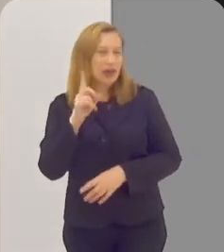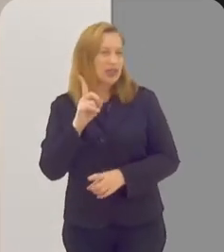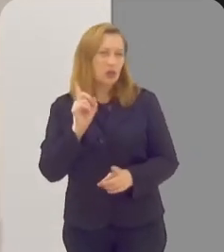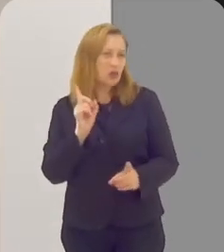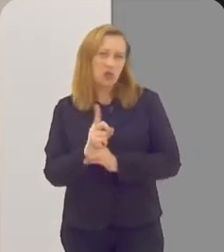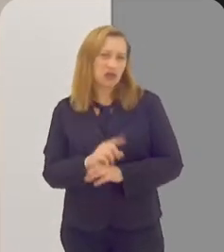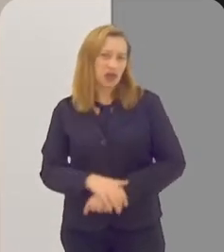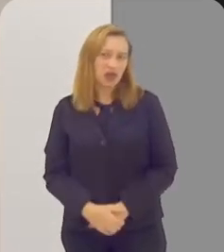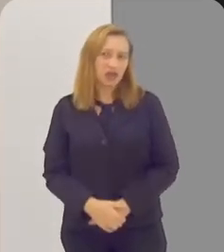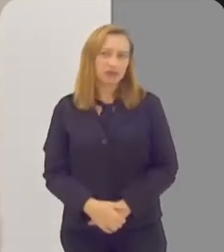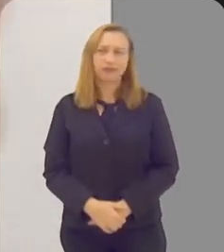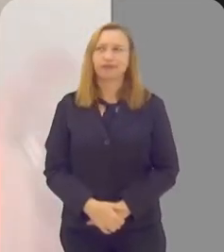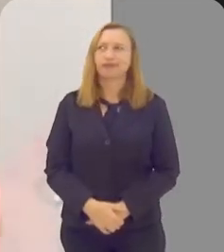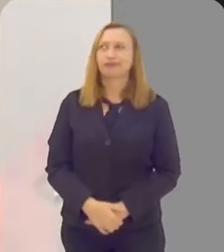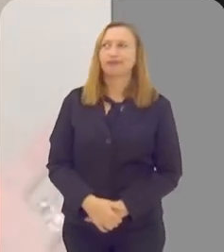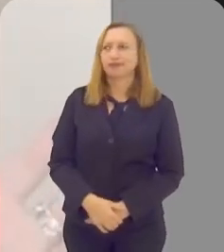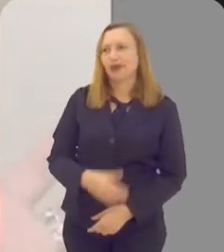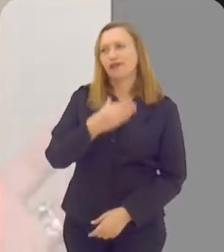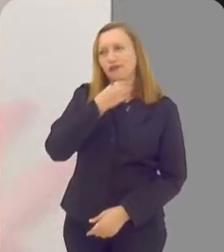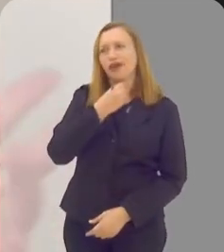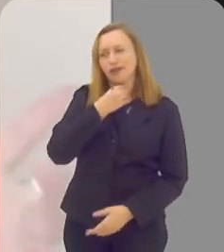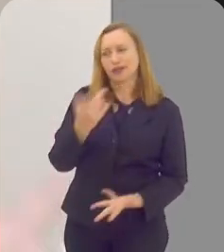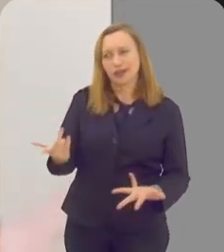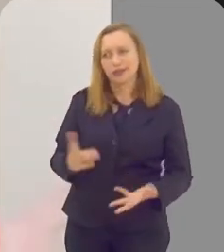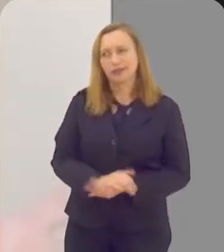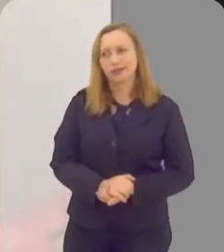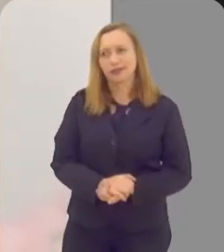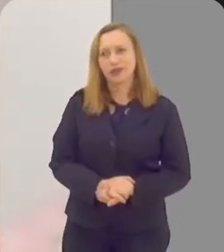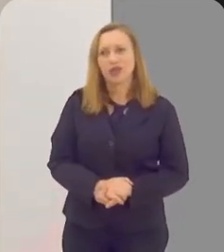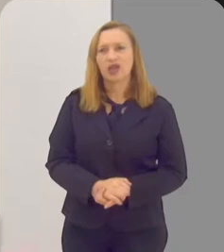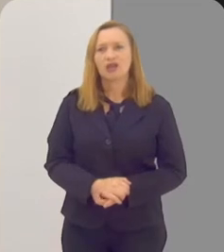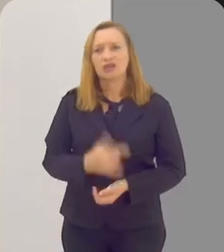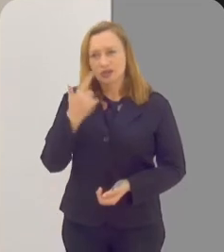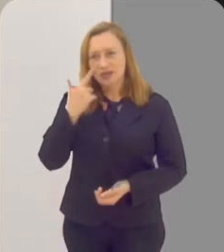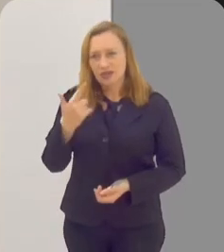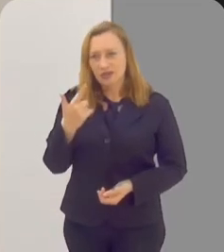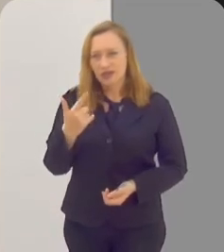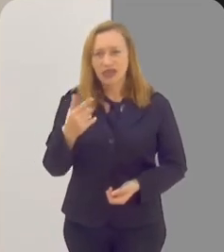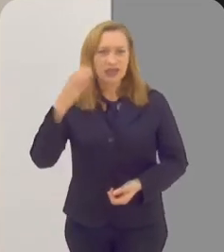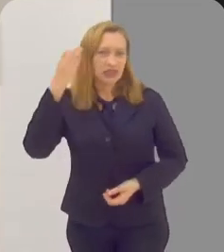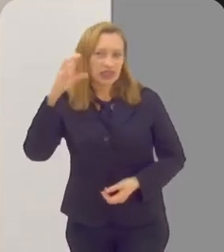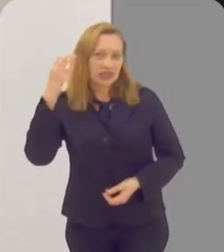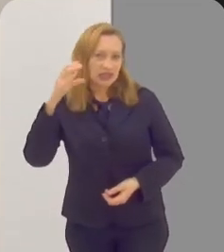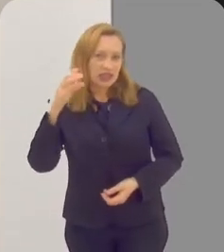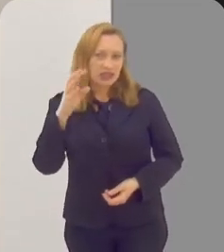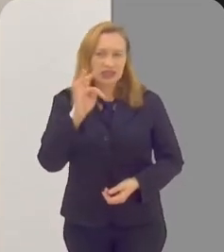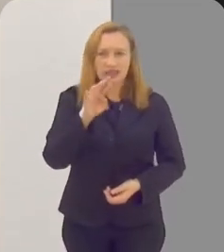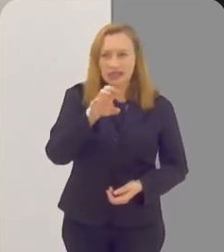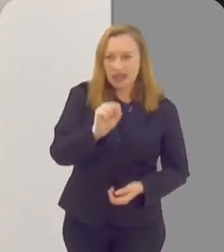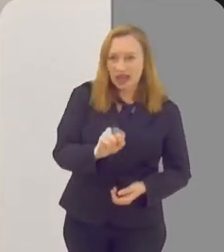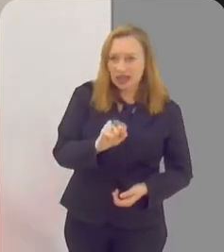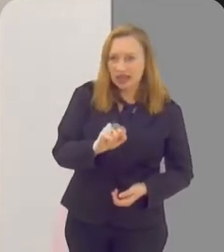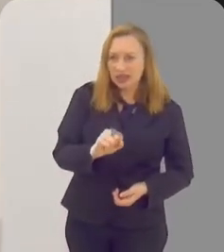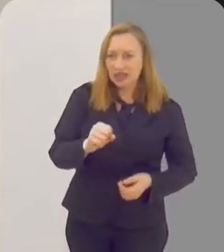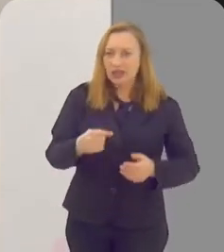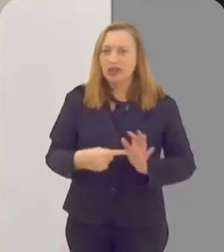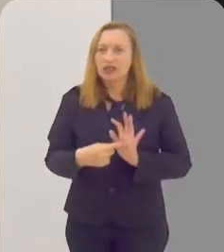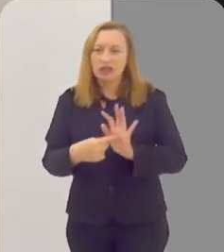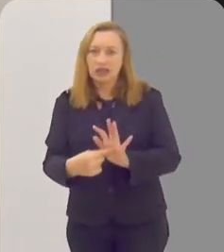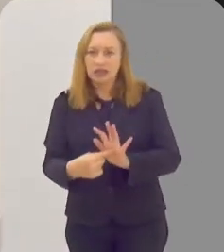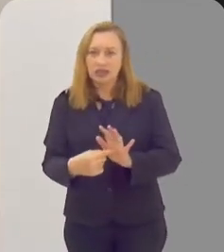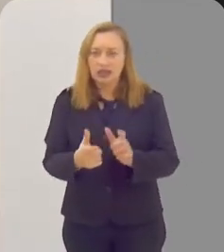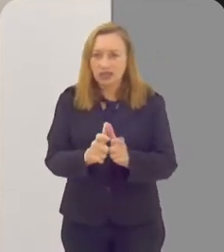mulher, mas eu não encontrei. Isso é uma grande falácia, uma grande mentira, né? Se você pegar aí até nas ciências exatas, né, que são uma